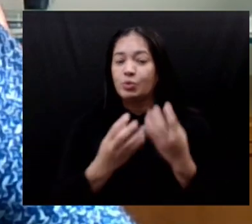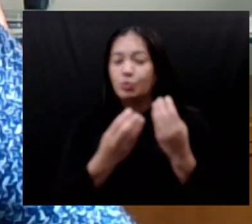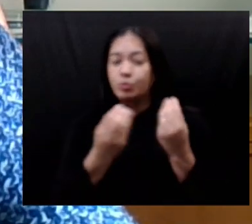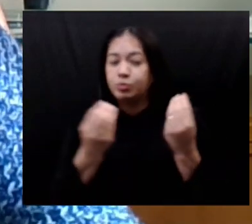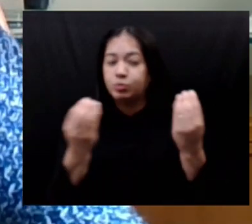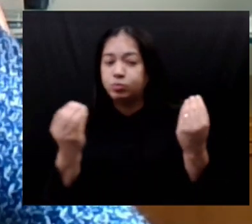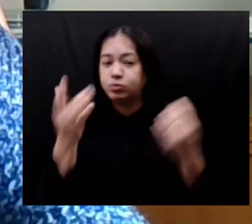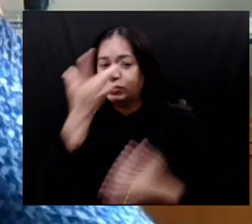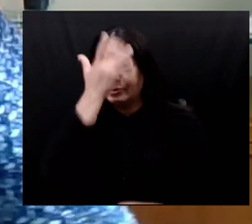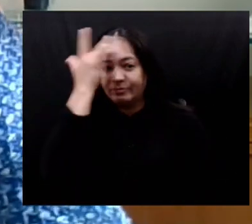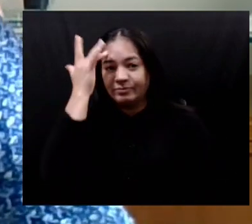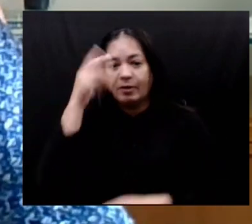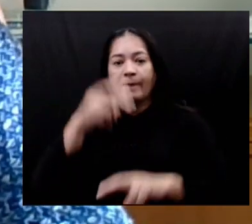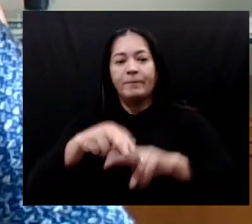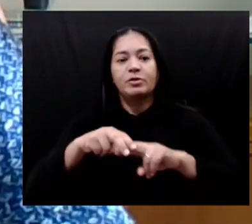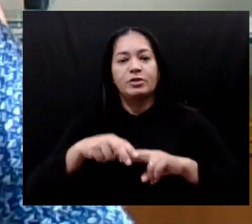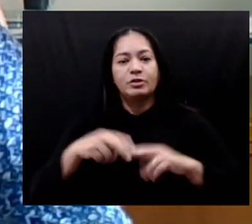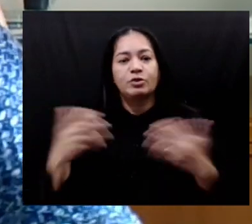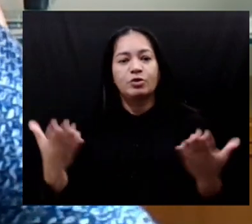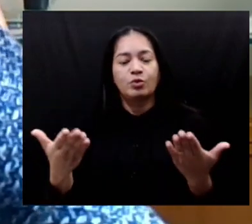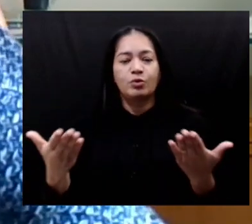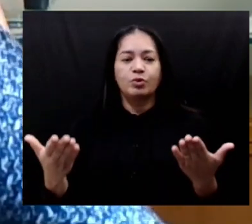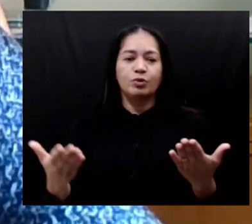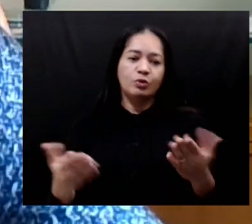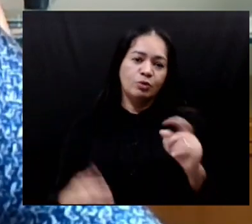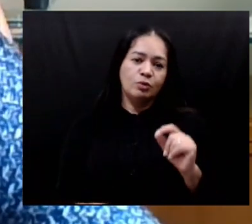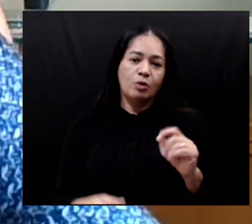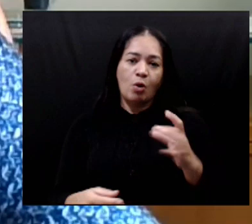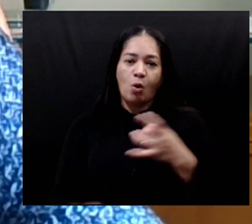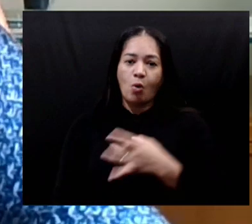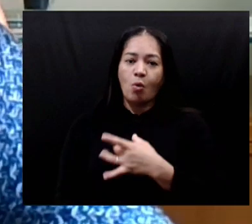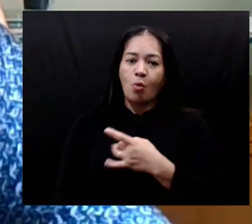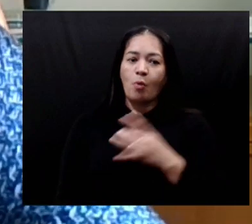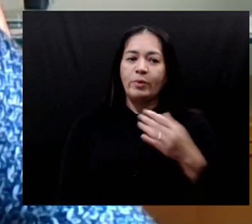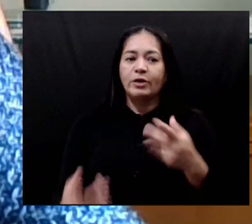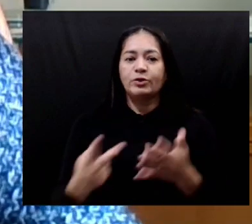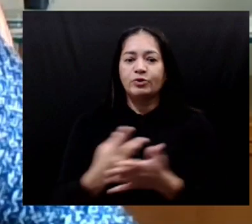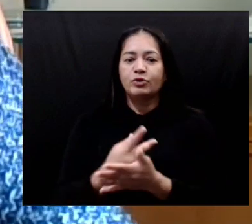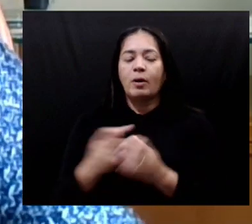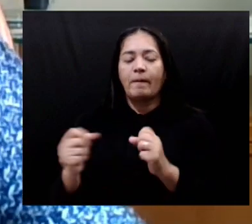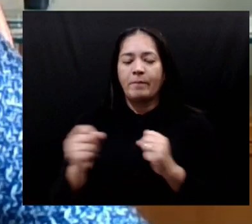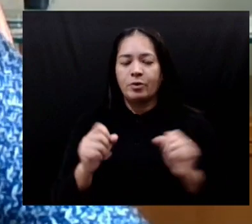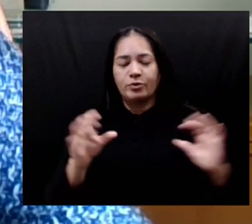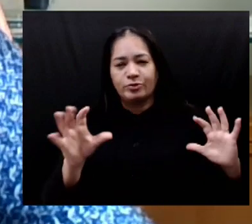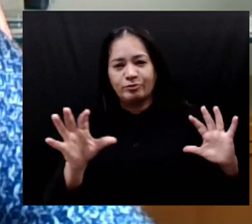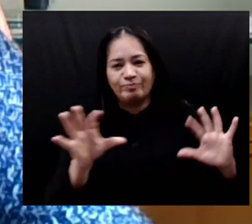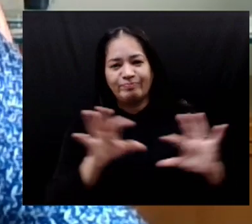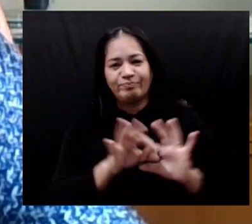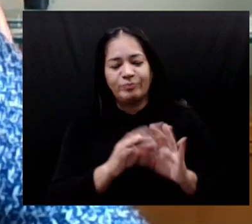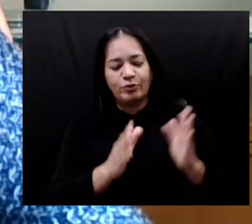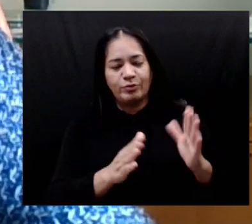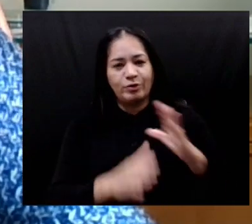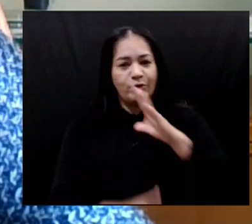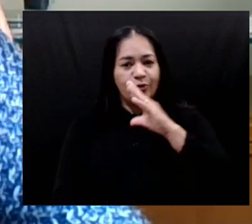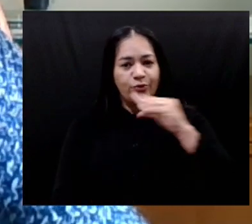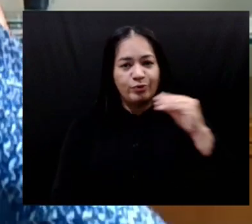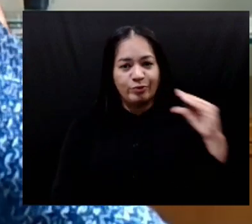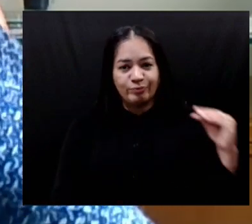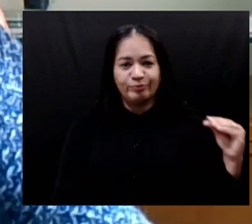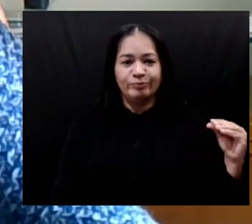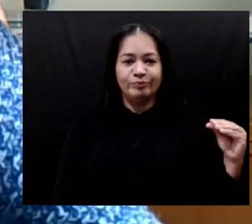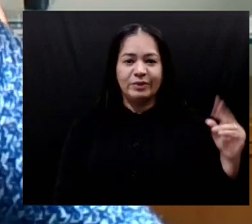aqui hoje, né, que o medo do fracasso pode sim estar na infância e ligado a essa história de